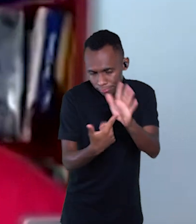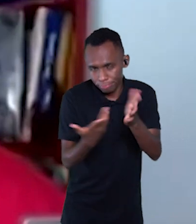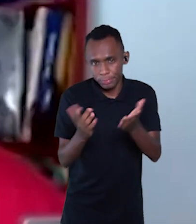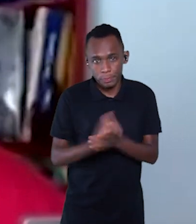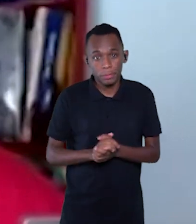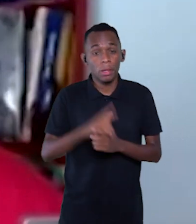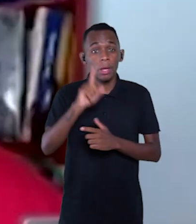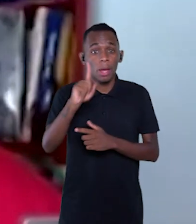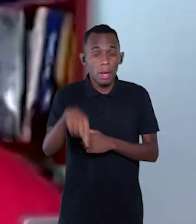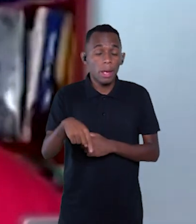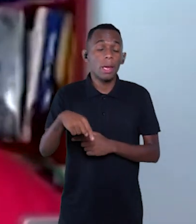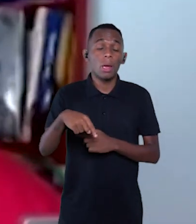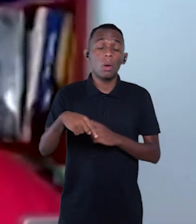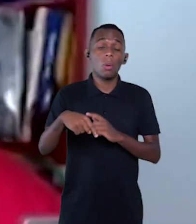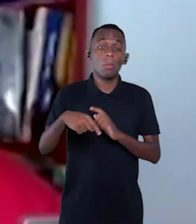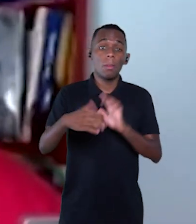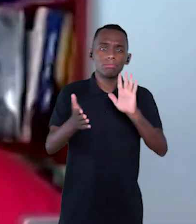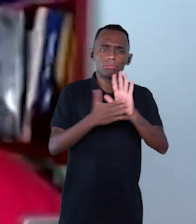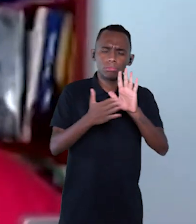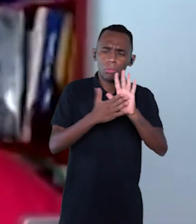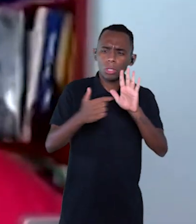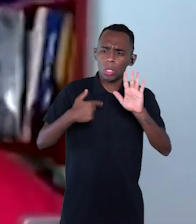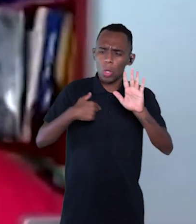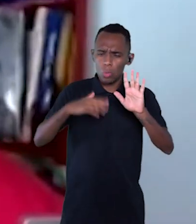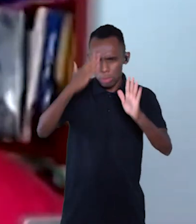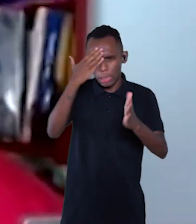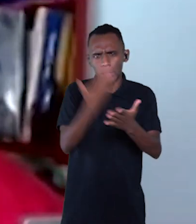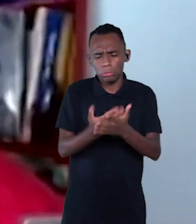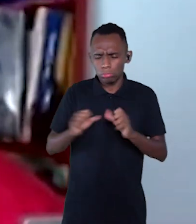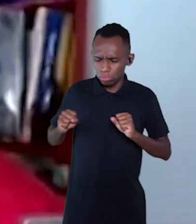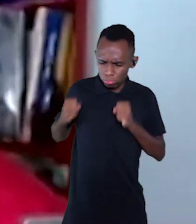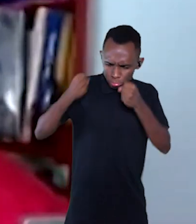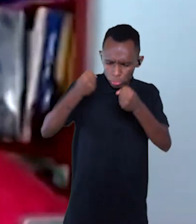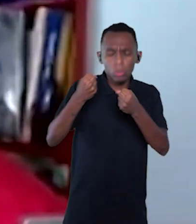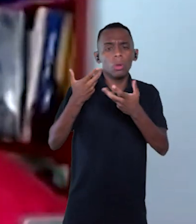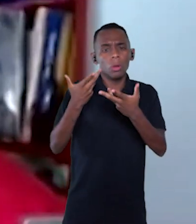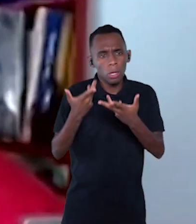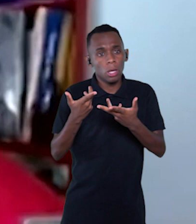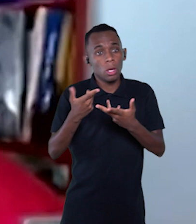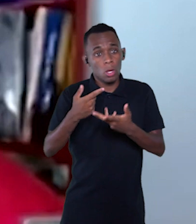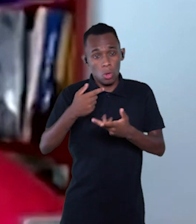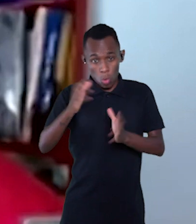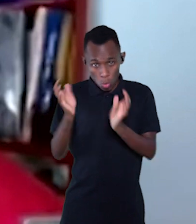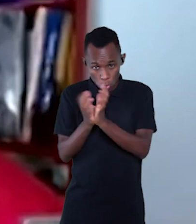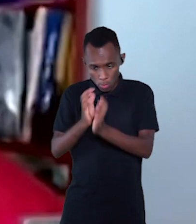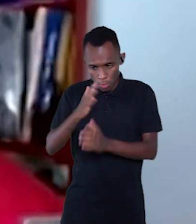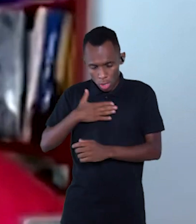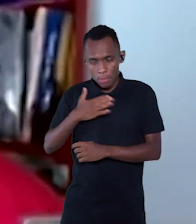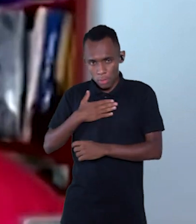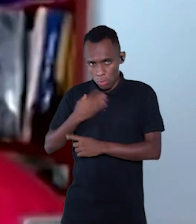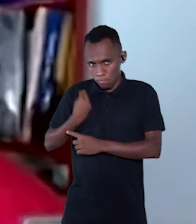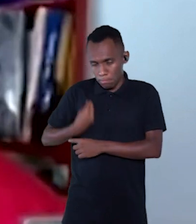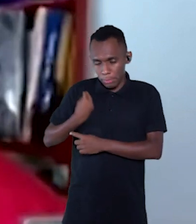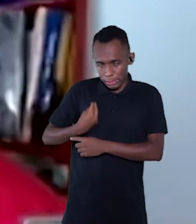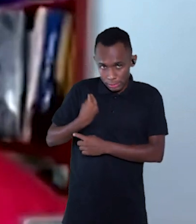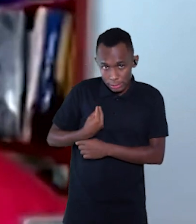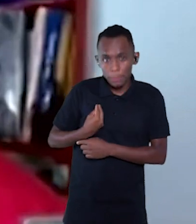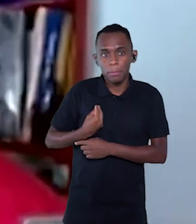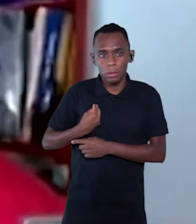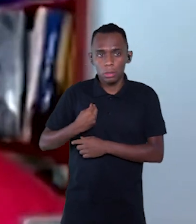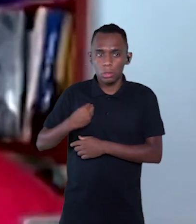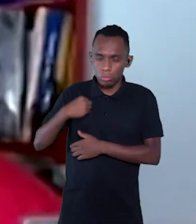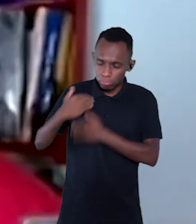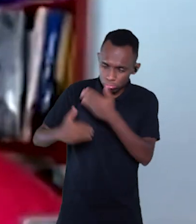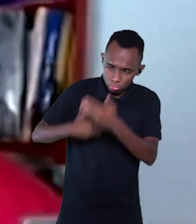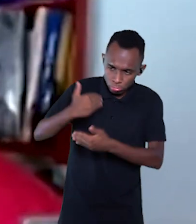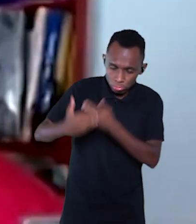caso, ele é uma bandeira que eu trago, especialmente no coletivo onde eu participo, né? O que eu